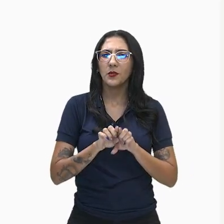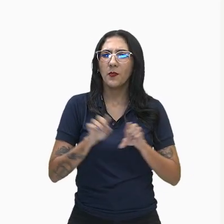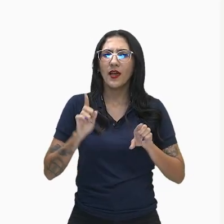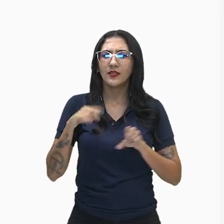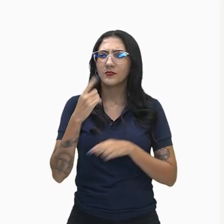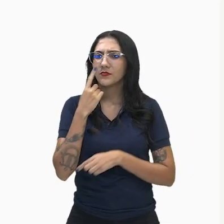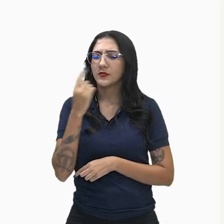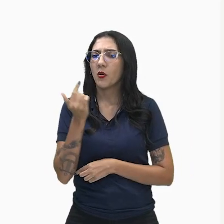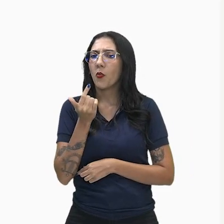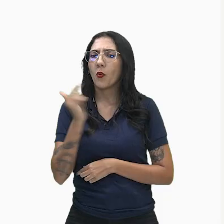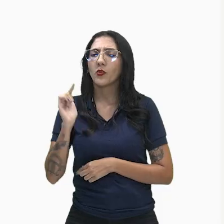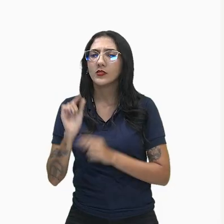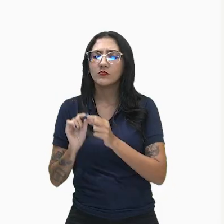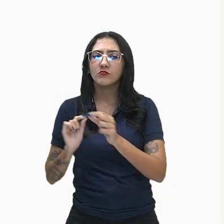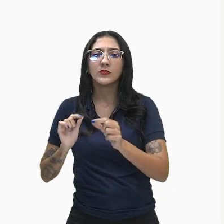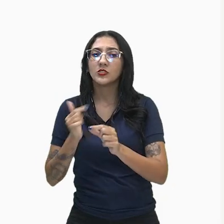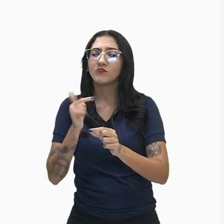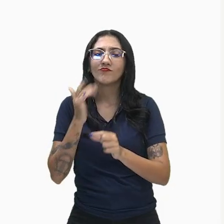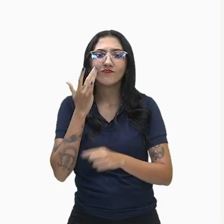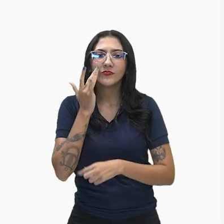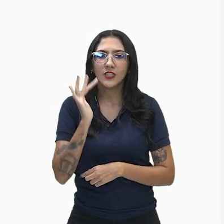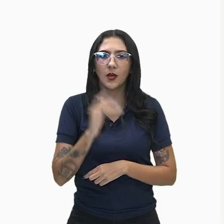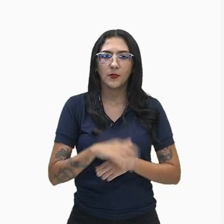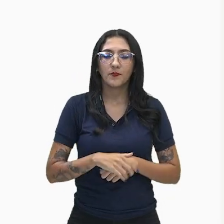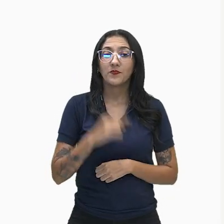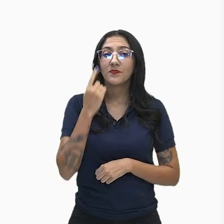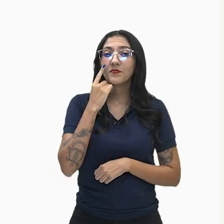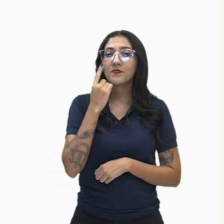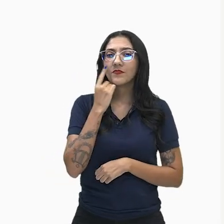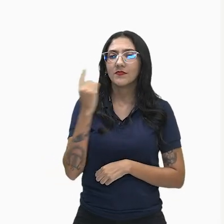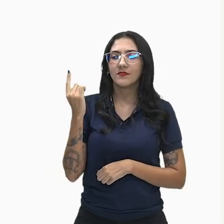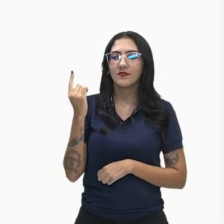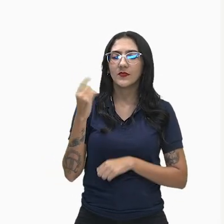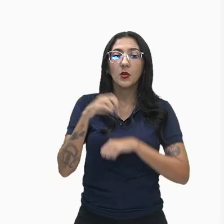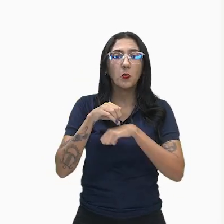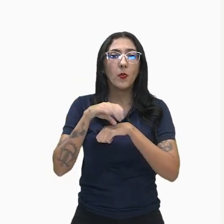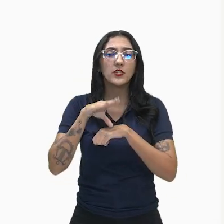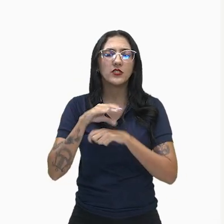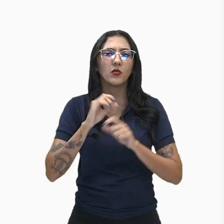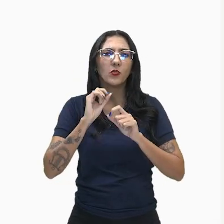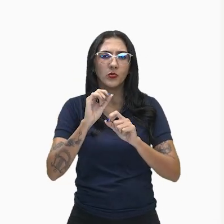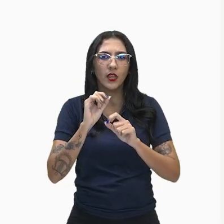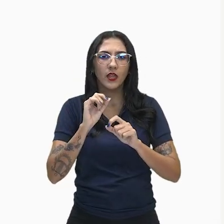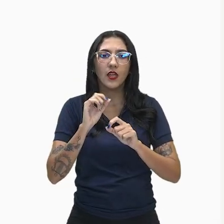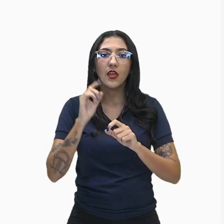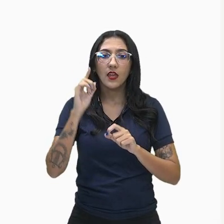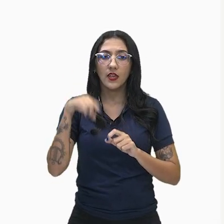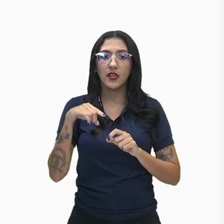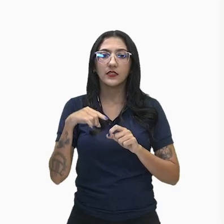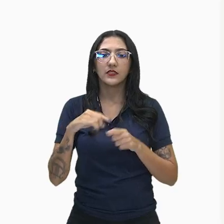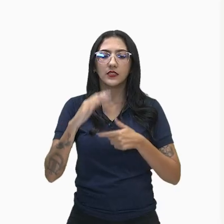dica que ele nos deu. Colocou esse símbolo bem aqui, ó, que quer dizer que esse triângulo